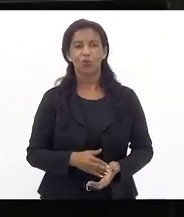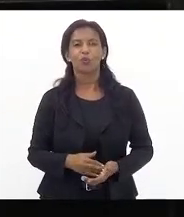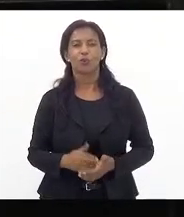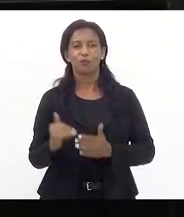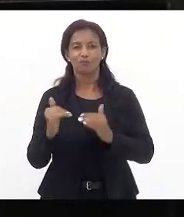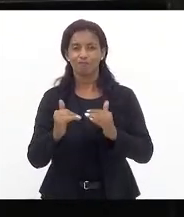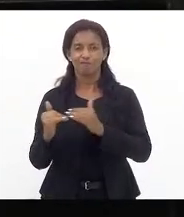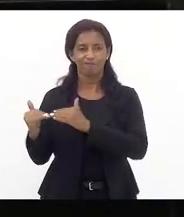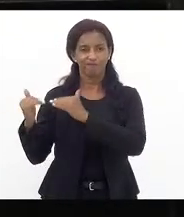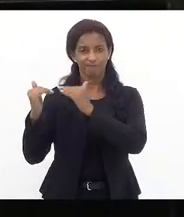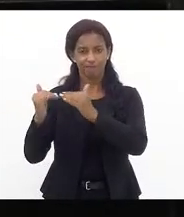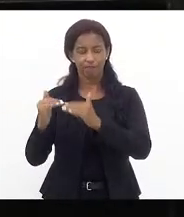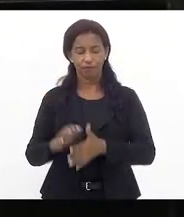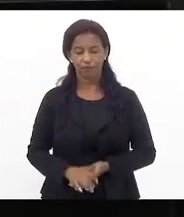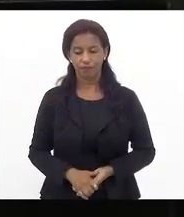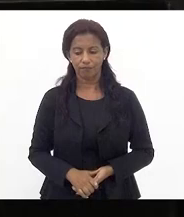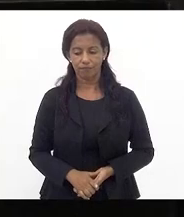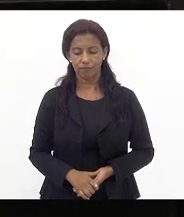Federal. Então,